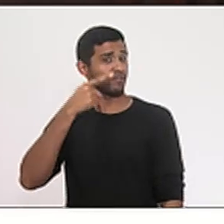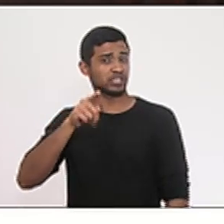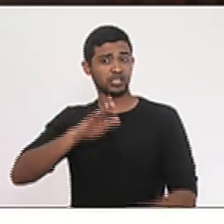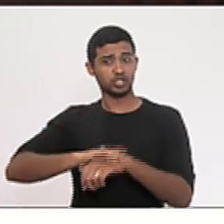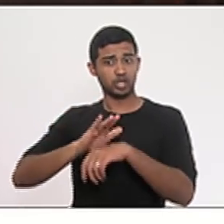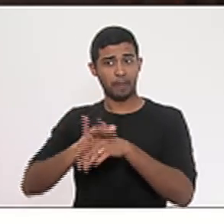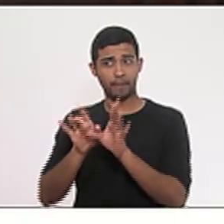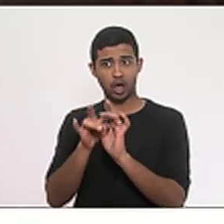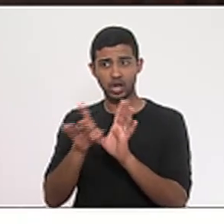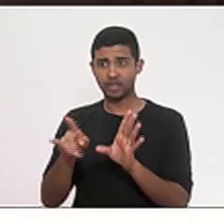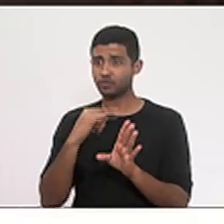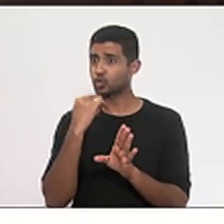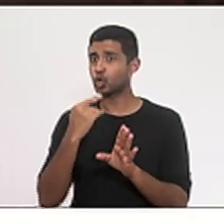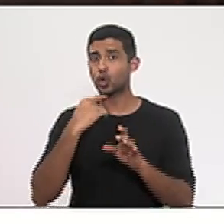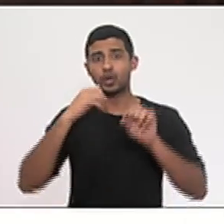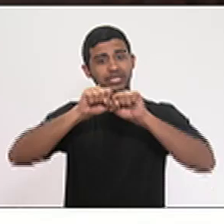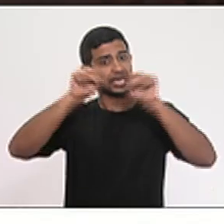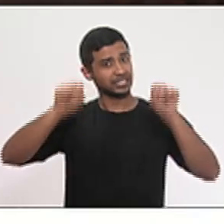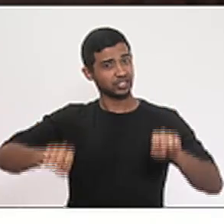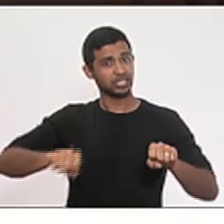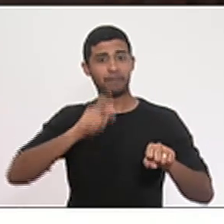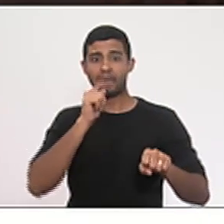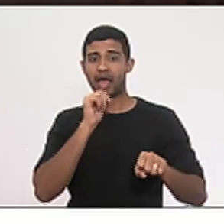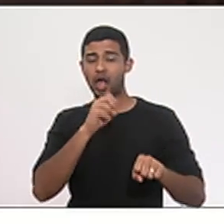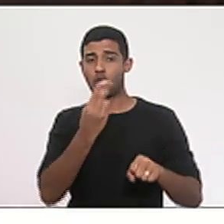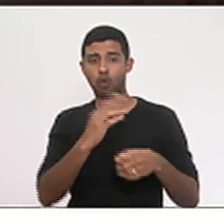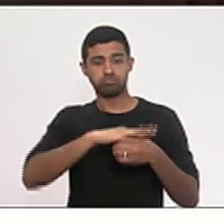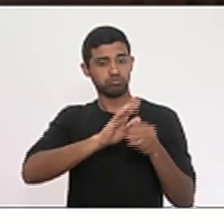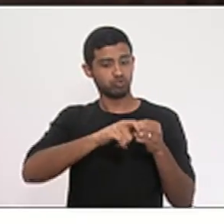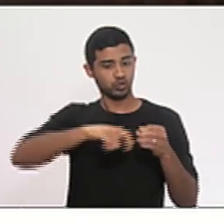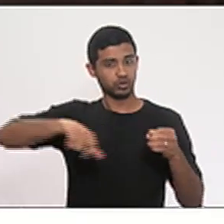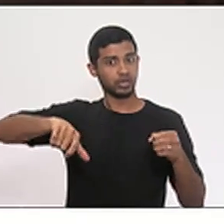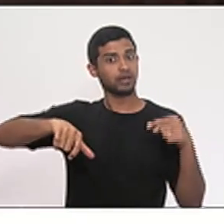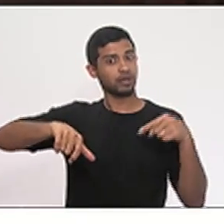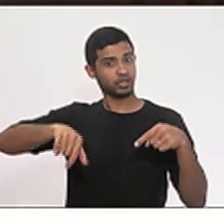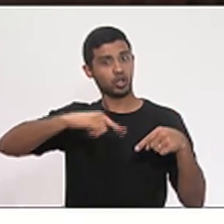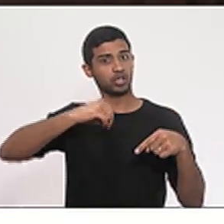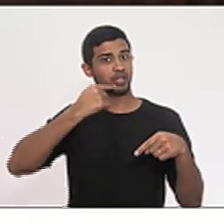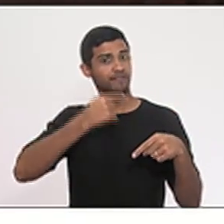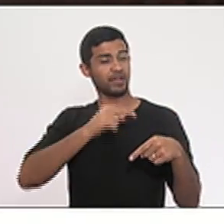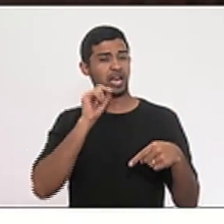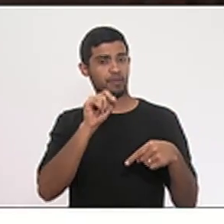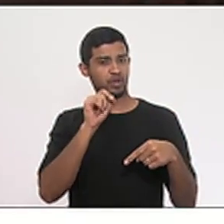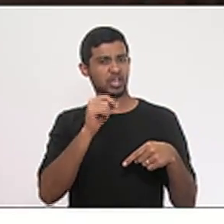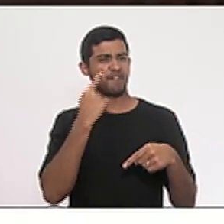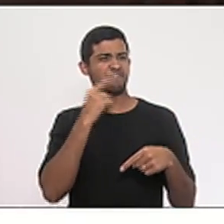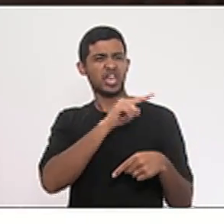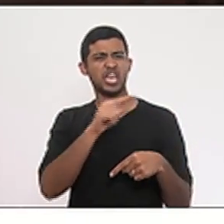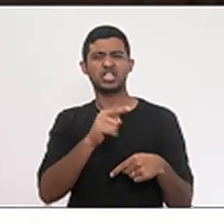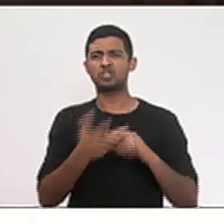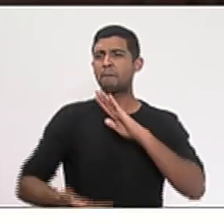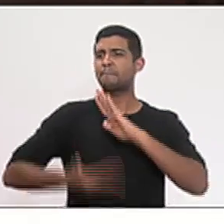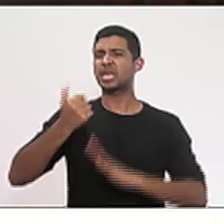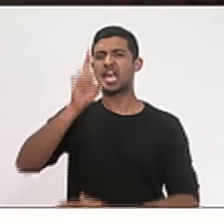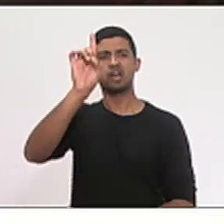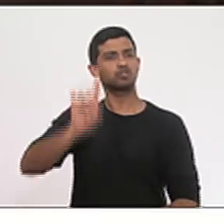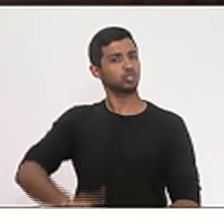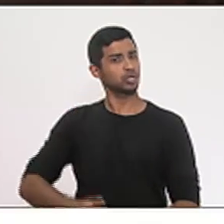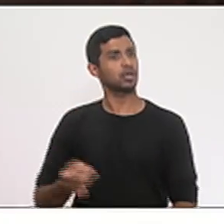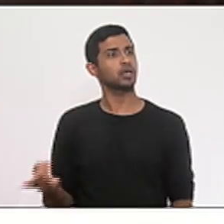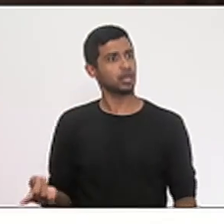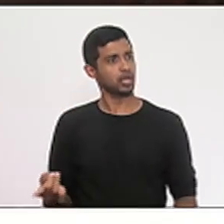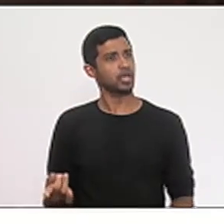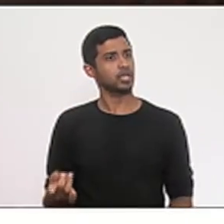gerir os seus sistemas de água e esgotamento sanitário. É disso que a gente está falando, da apropriação do direito à vida, da apropriação